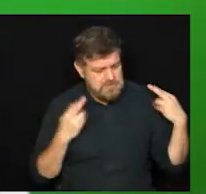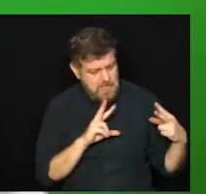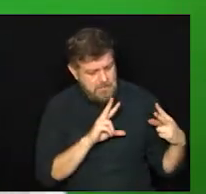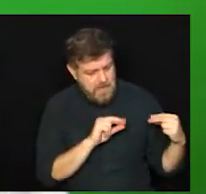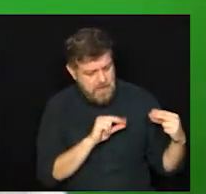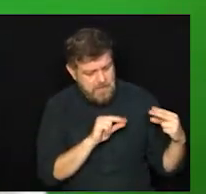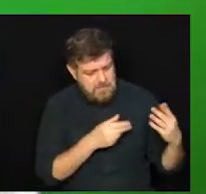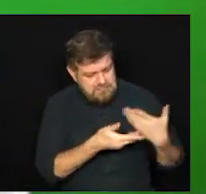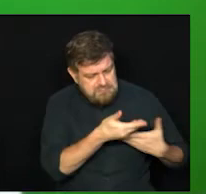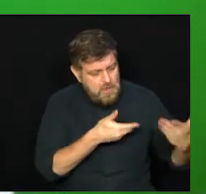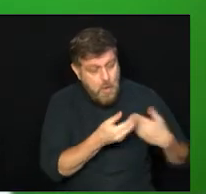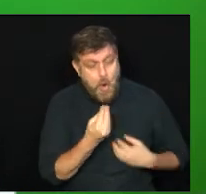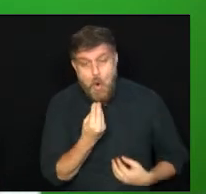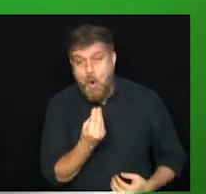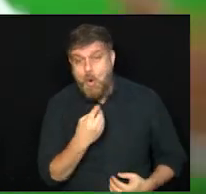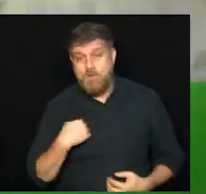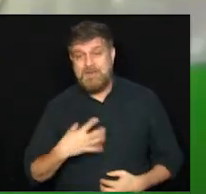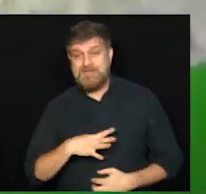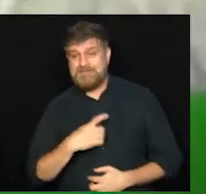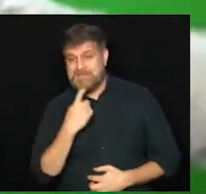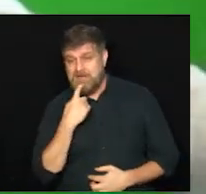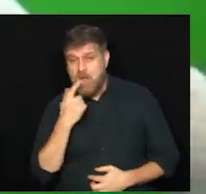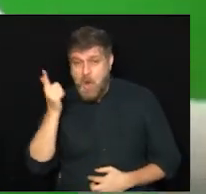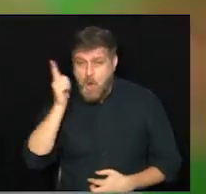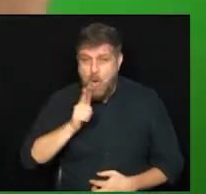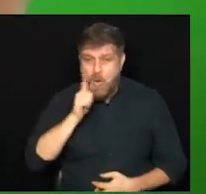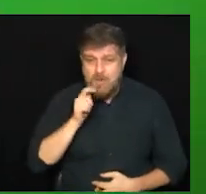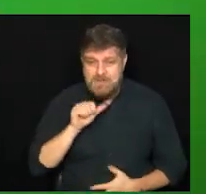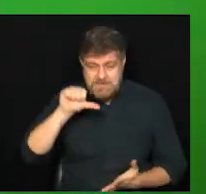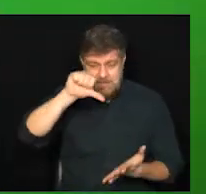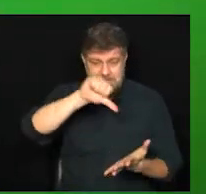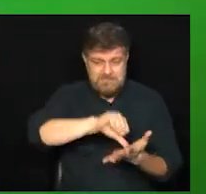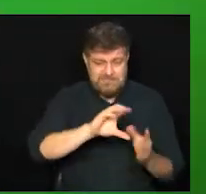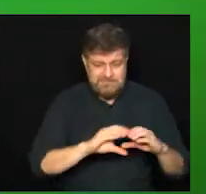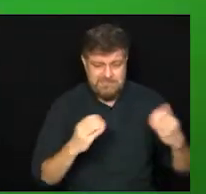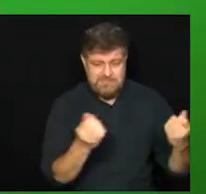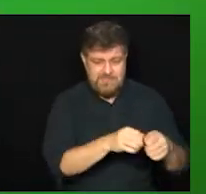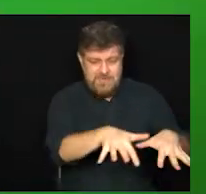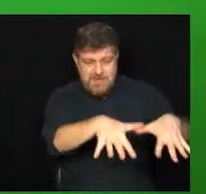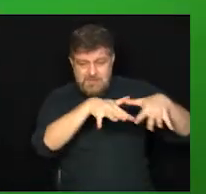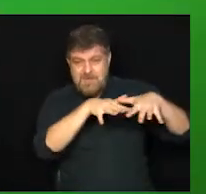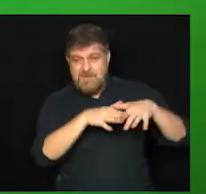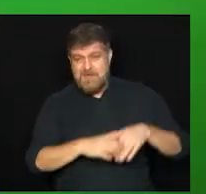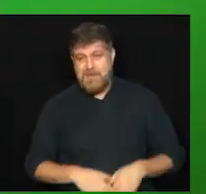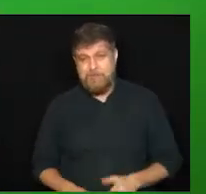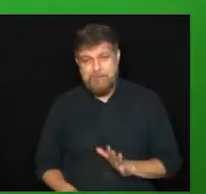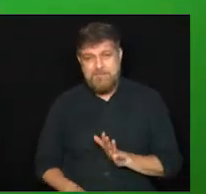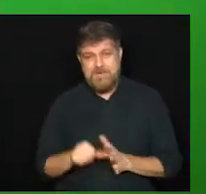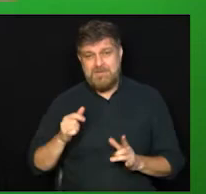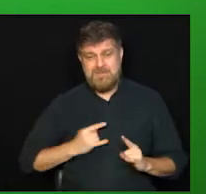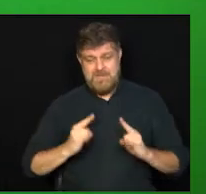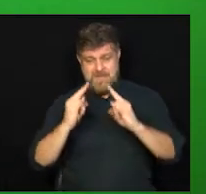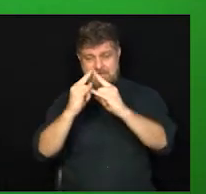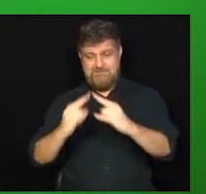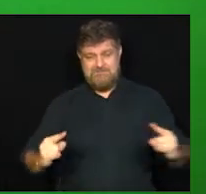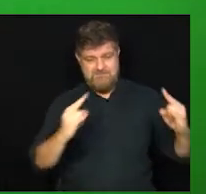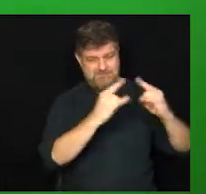o município pode nos ajudar a captar mais eventos? Primeiro, participando de feiras. Feiras